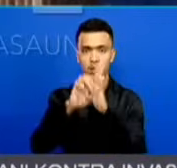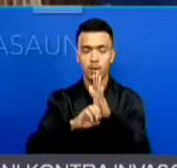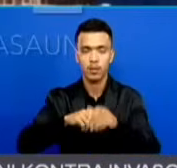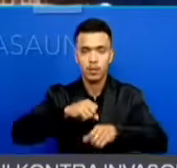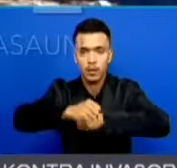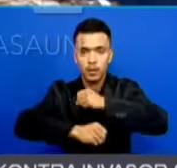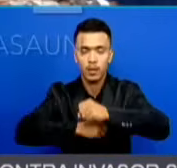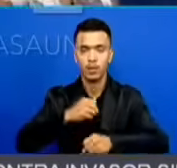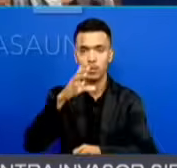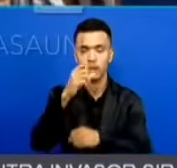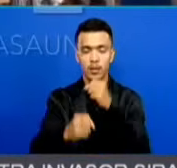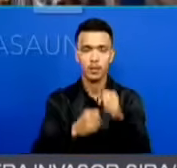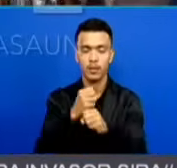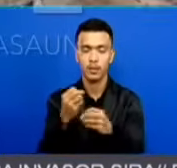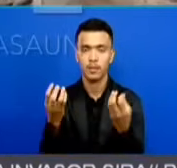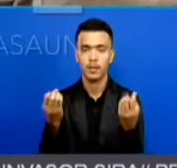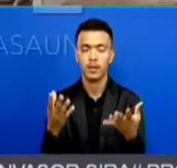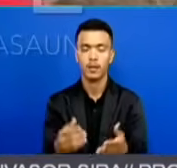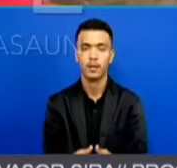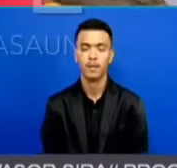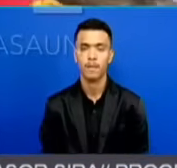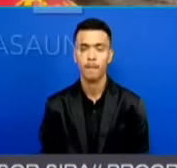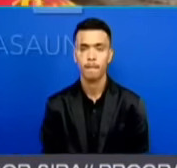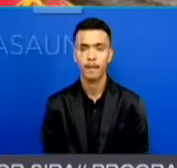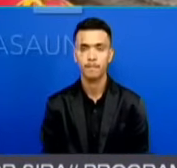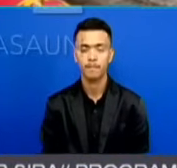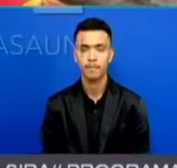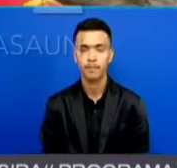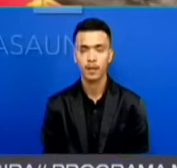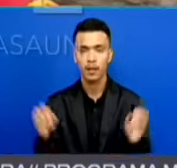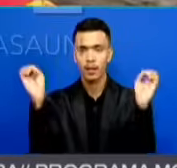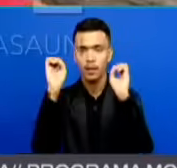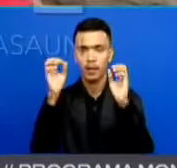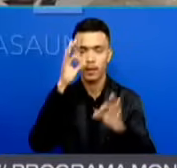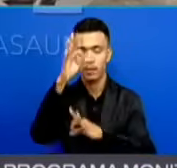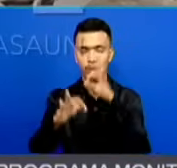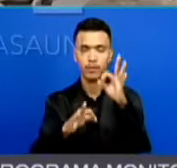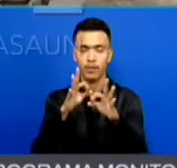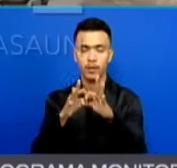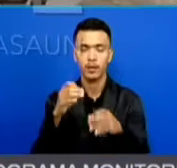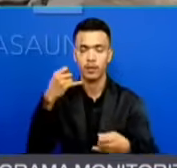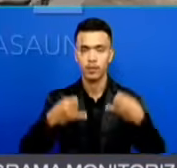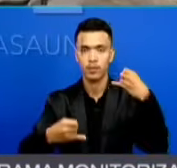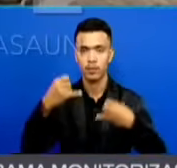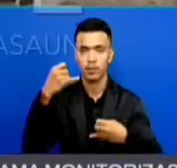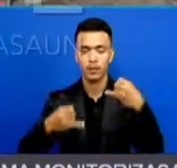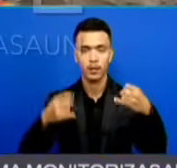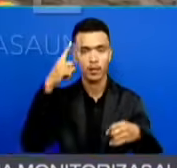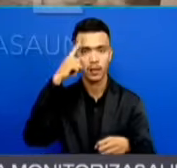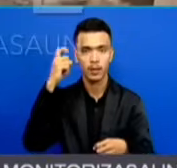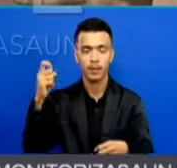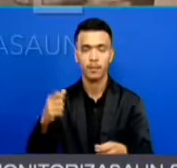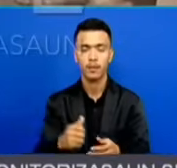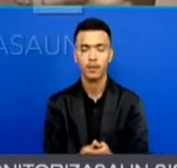durante tinang naruk nia laran. Ir ba moso dele, la fia ro na justiça tamba busa ne, tamba ha halu sira